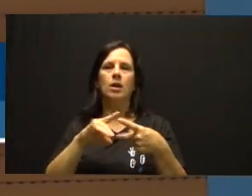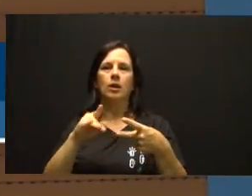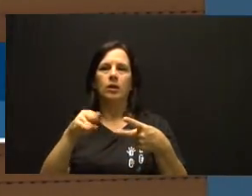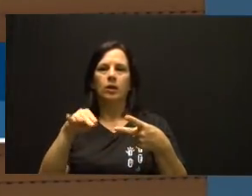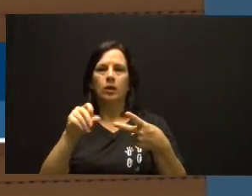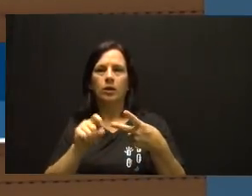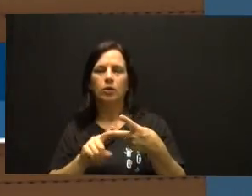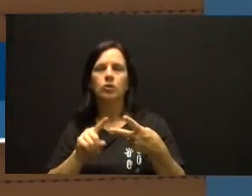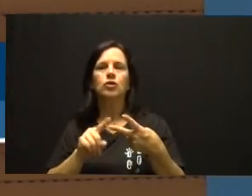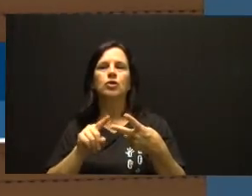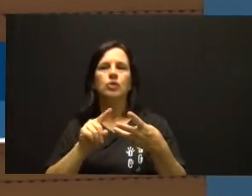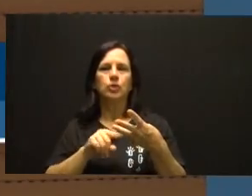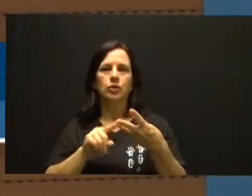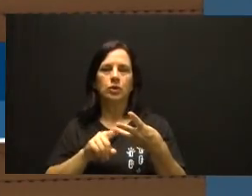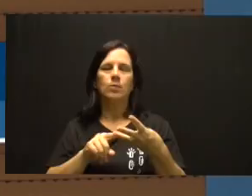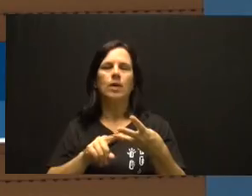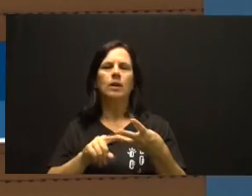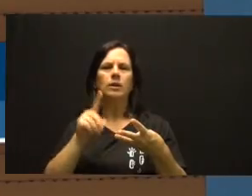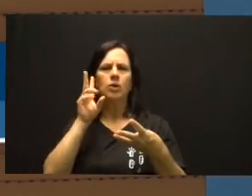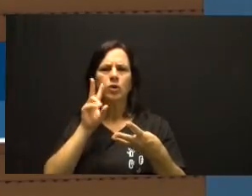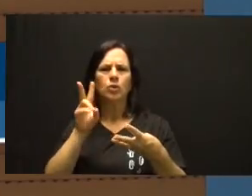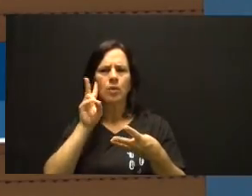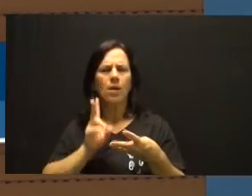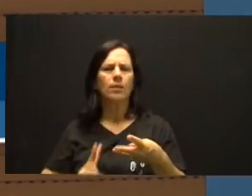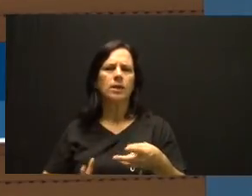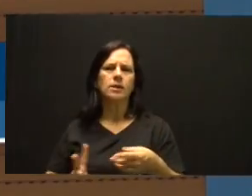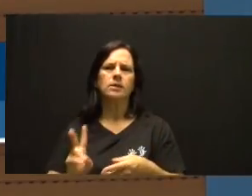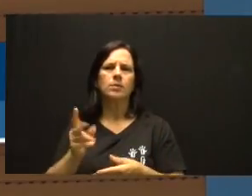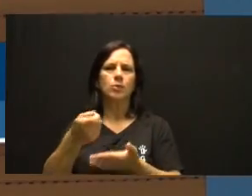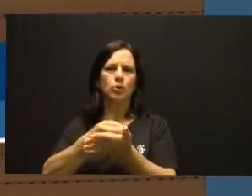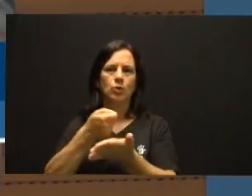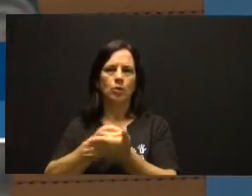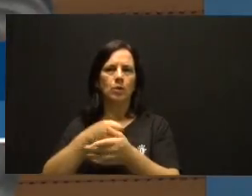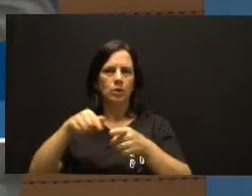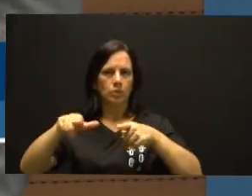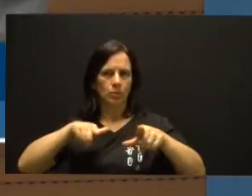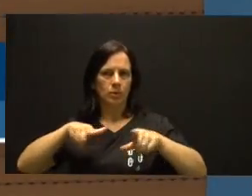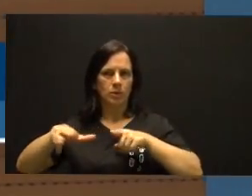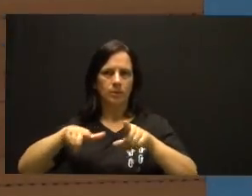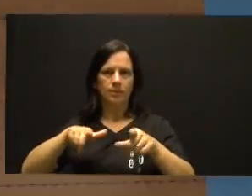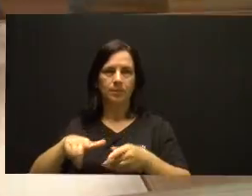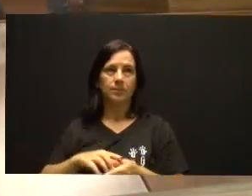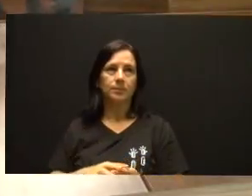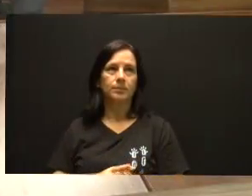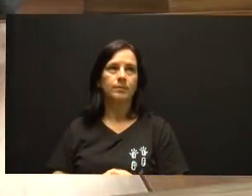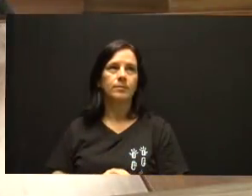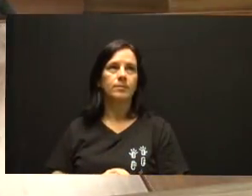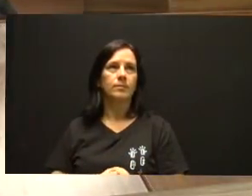todos que estão sempre lembrando. Tem que lembrar e cobrar, estamos aqui para trabalhar. É só, presidente.